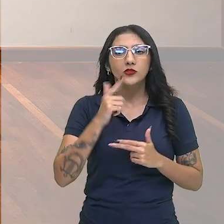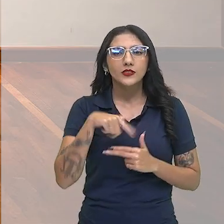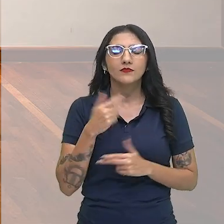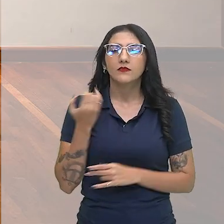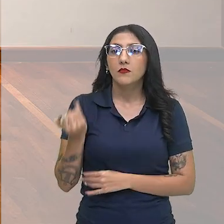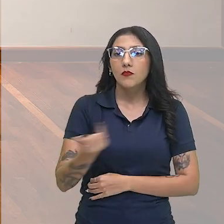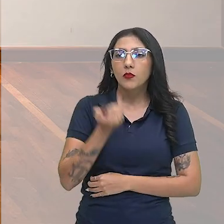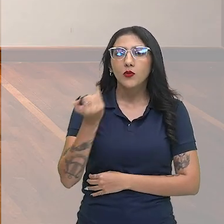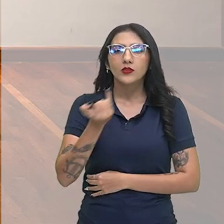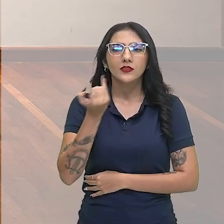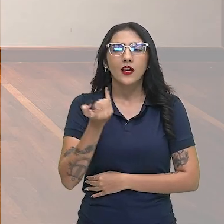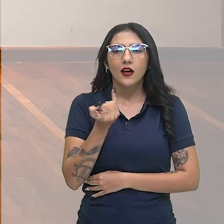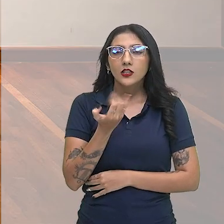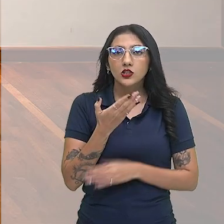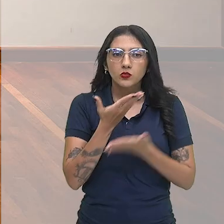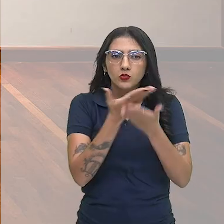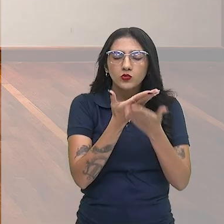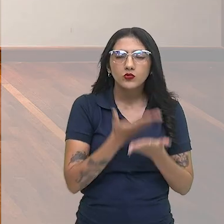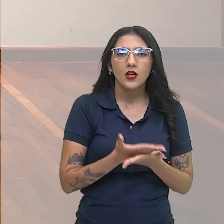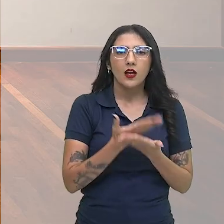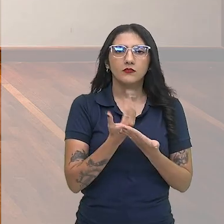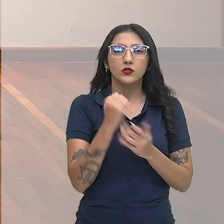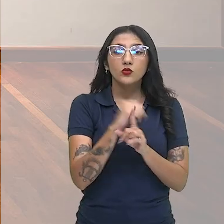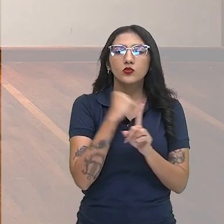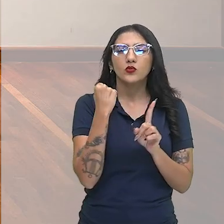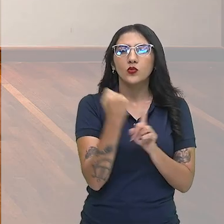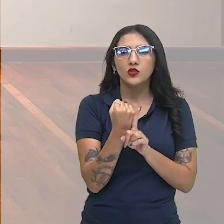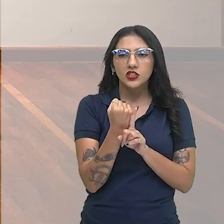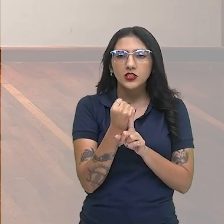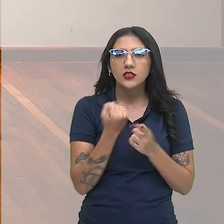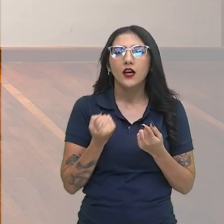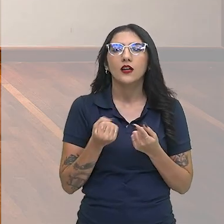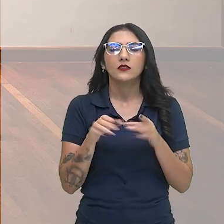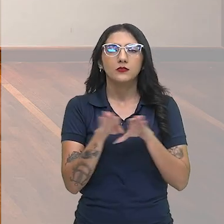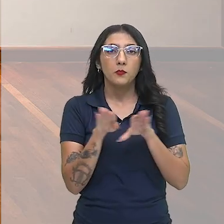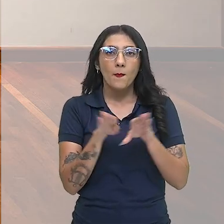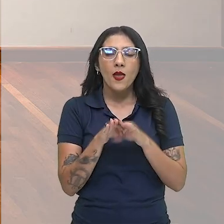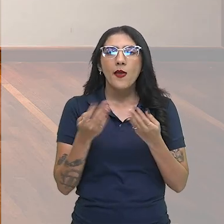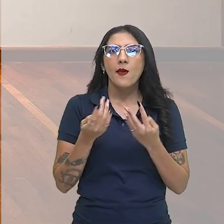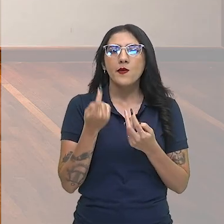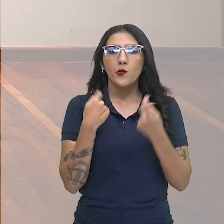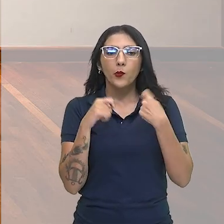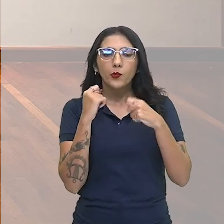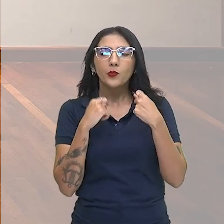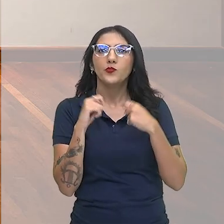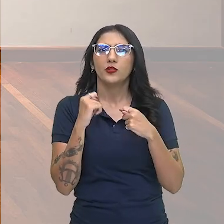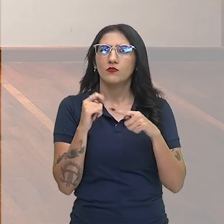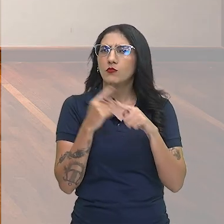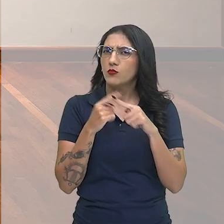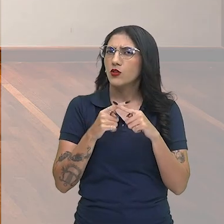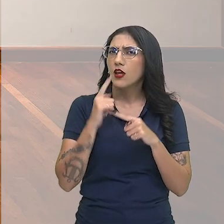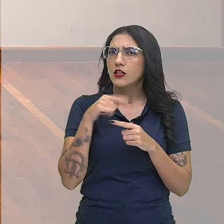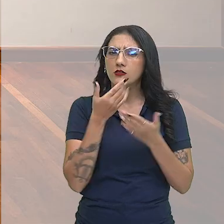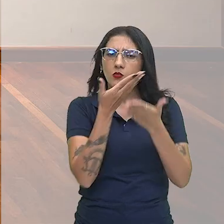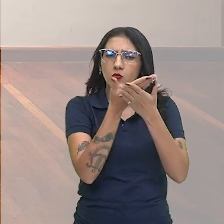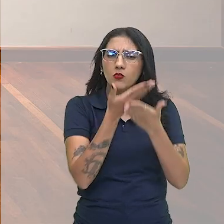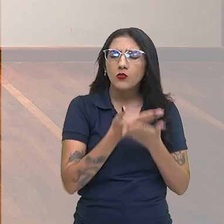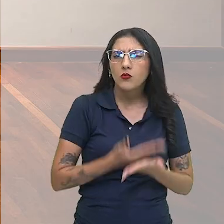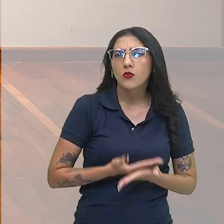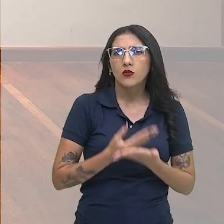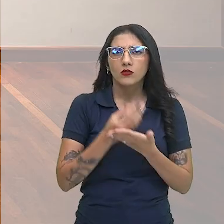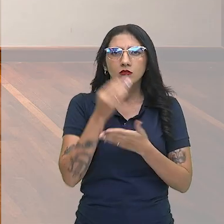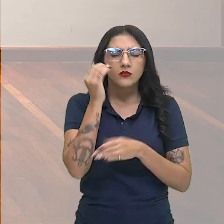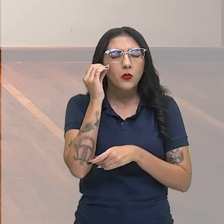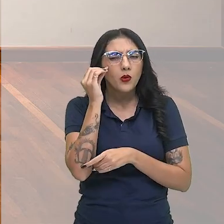a sociologia como ciência, a economia como ciência, porque esses estudos, esses conhecimentos